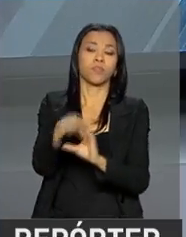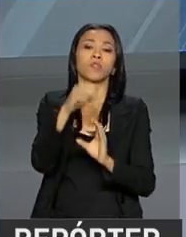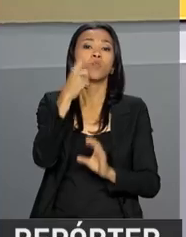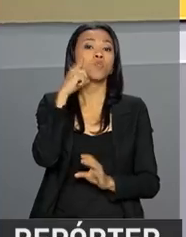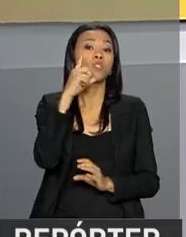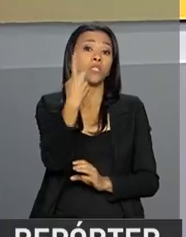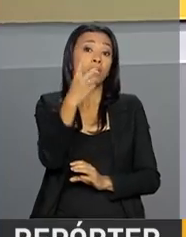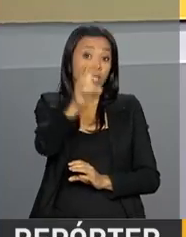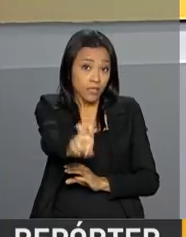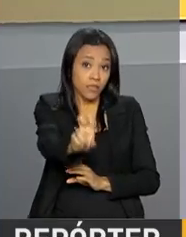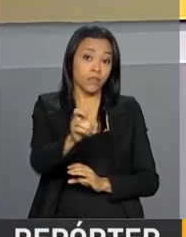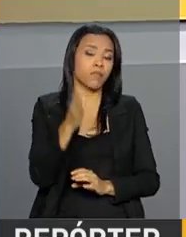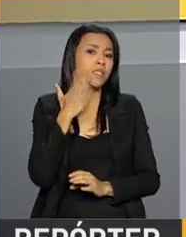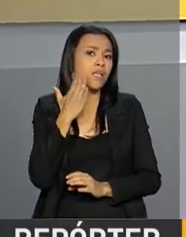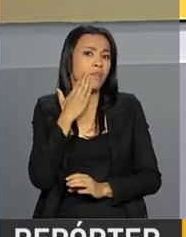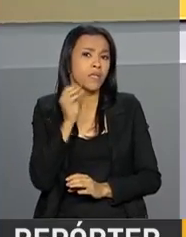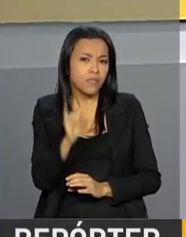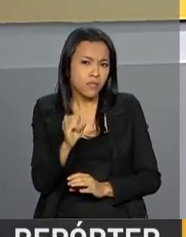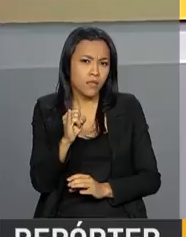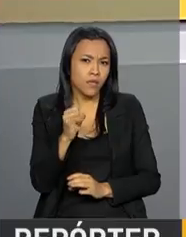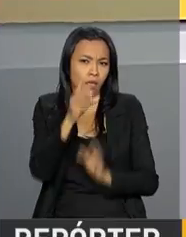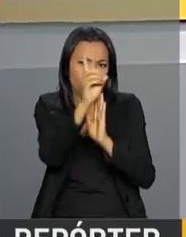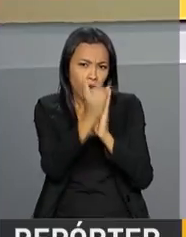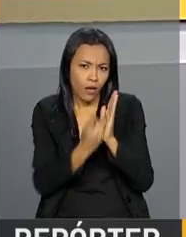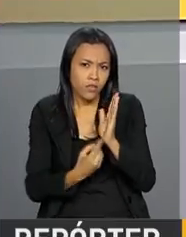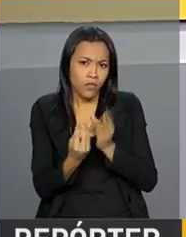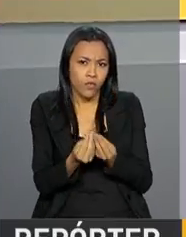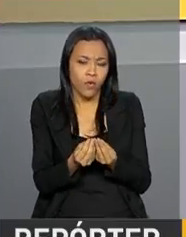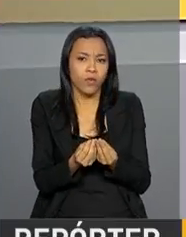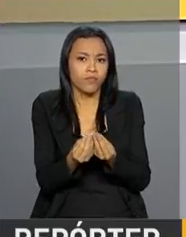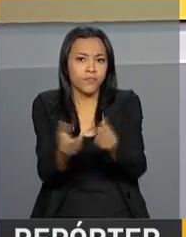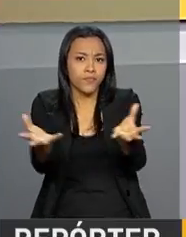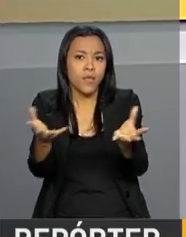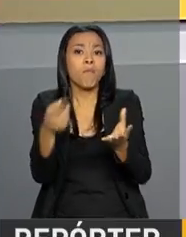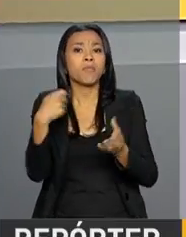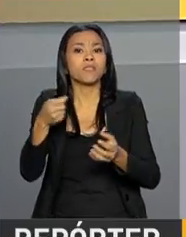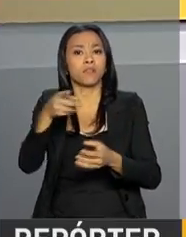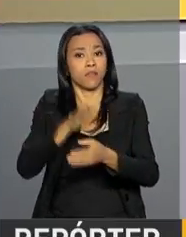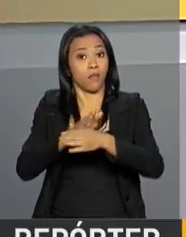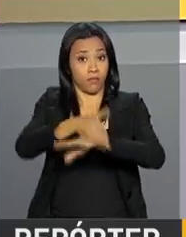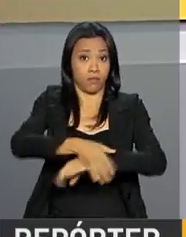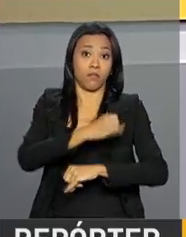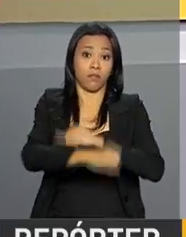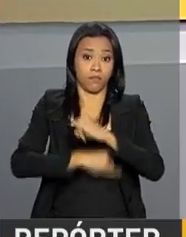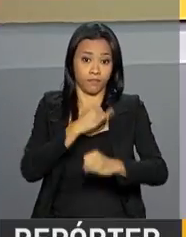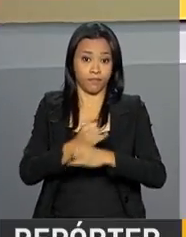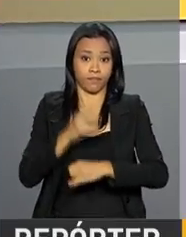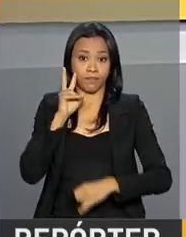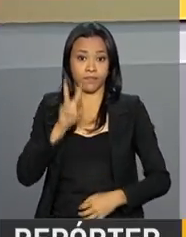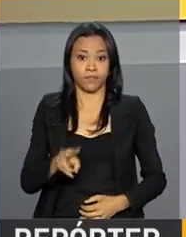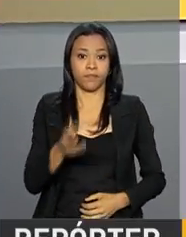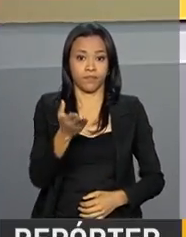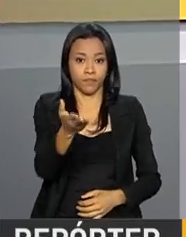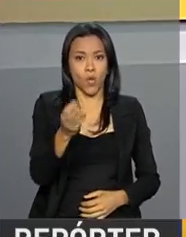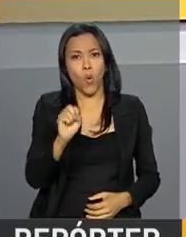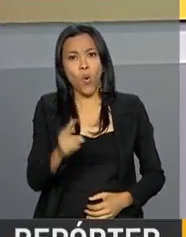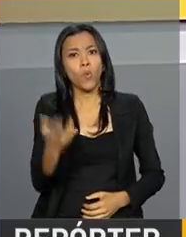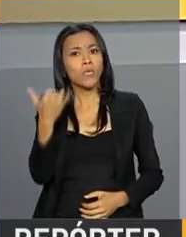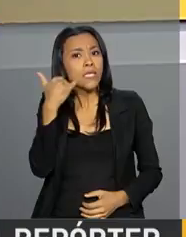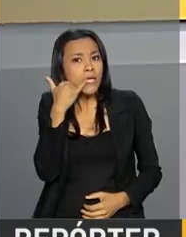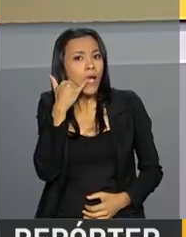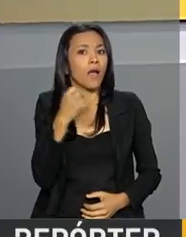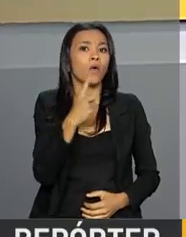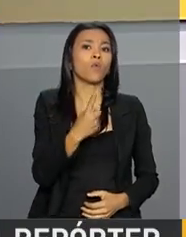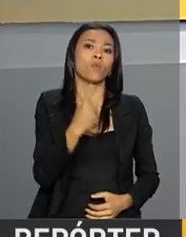para saber se teve a declaração liberada o contribuinte deve acessar a página da receita na internet ou ligar para o receitafone